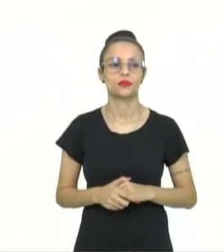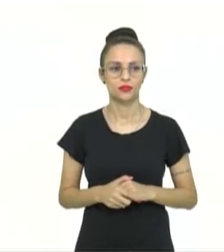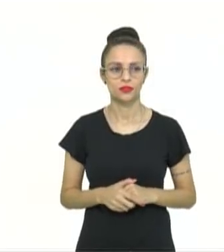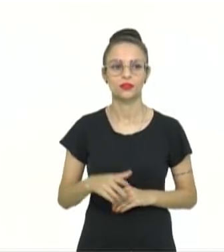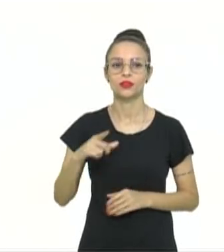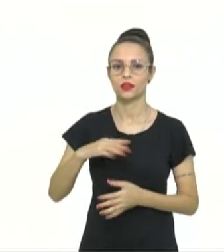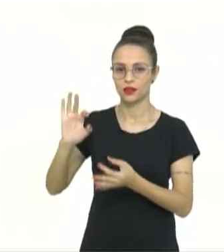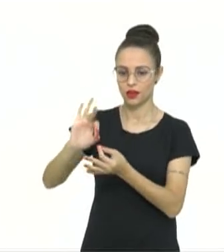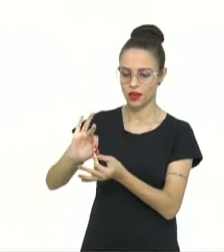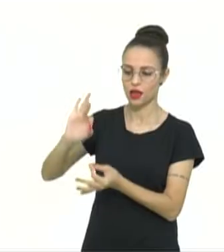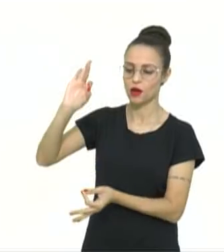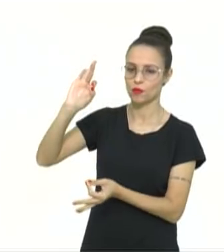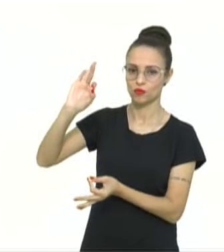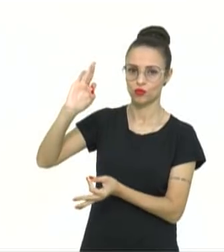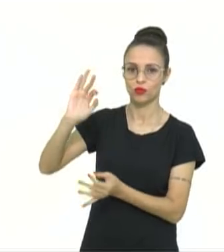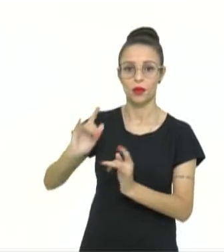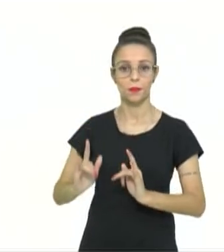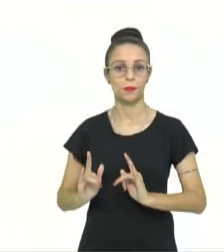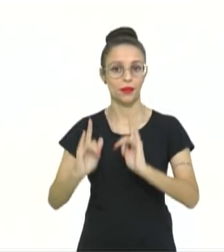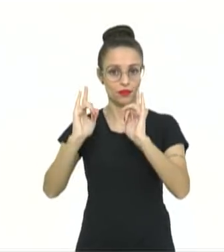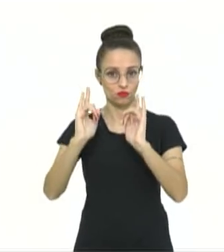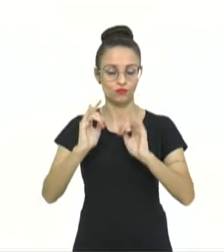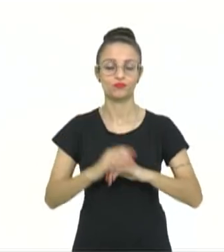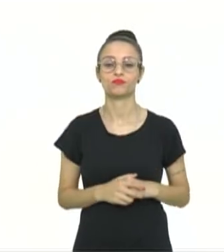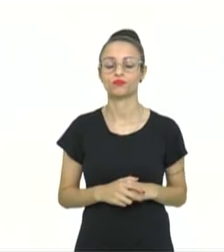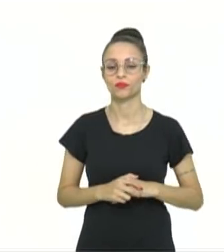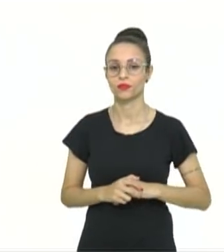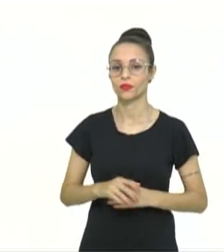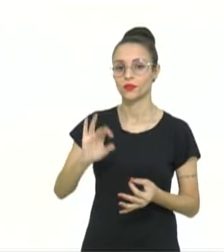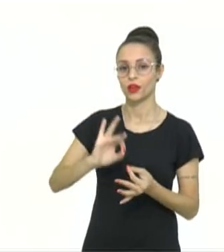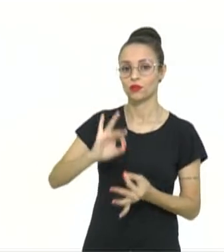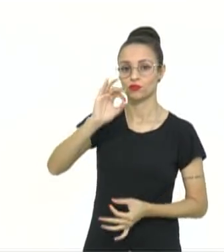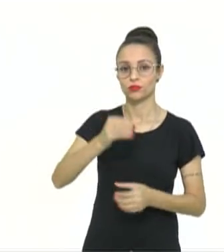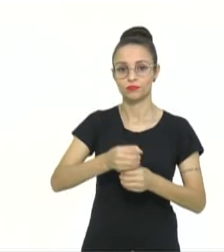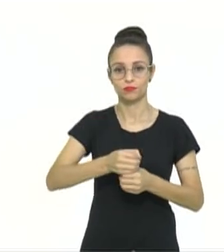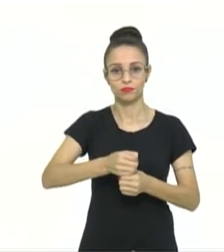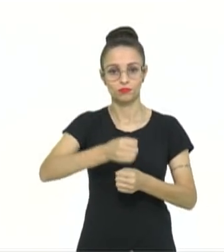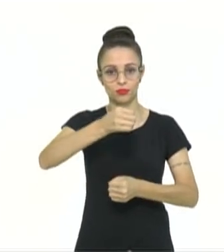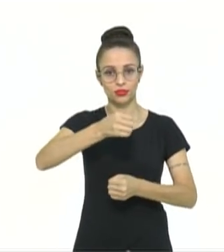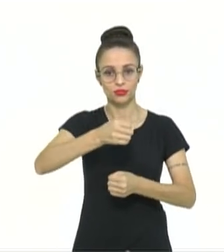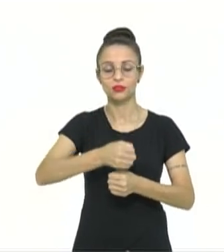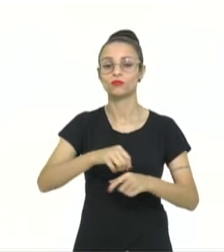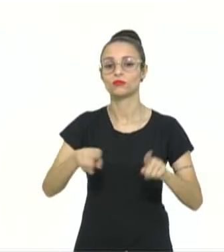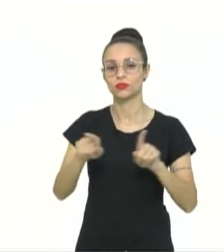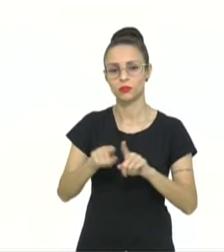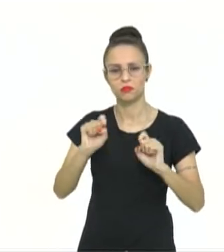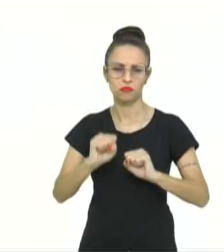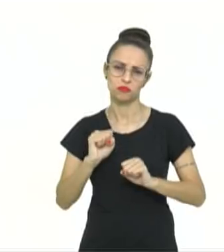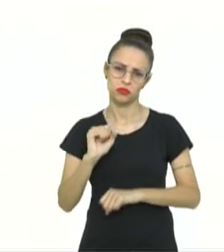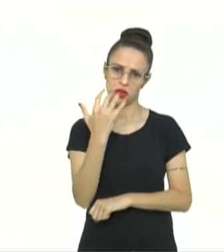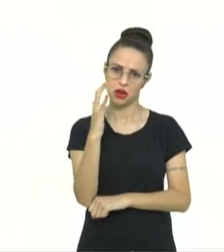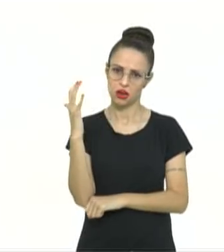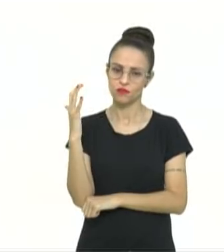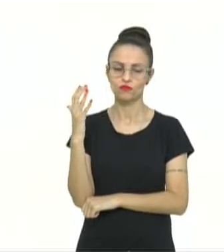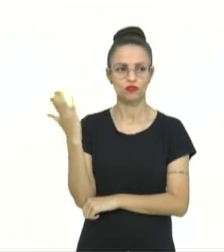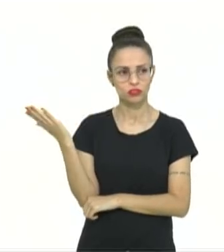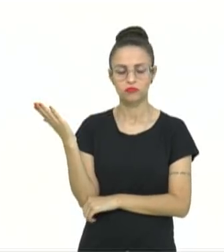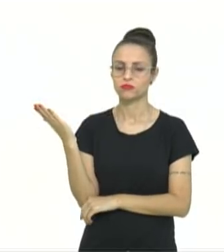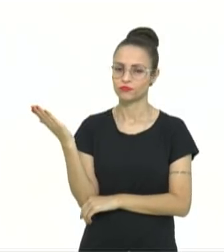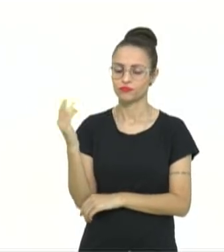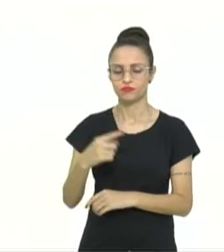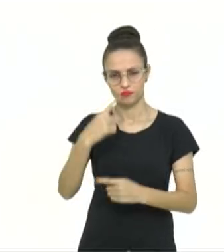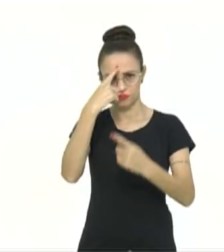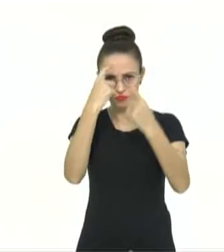a altura do prédio, a altura do bastão, que também poderia ser uma árvore, né, gente? Aí usamos